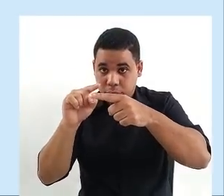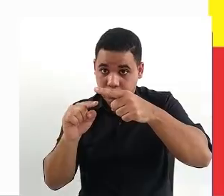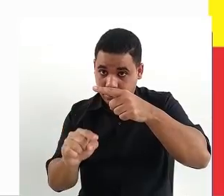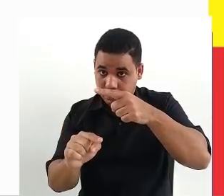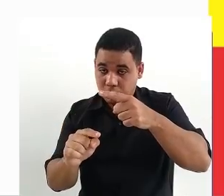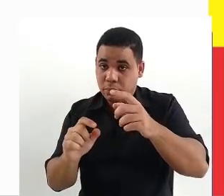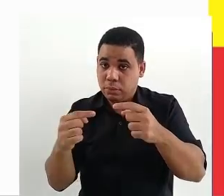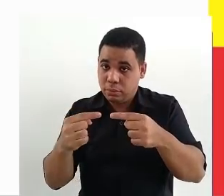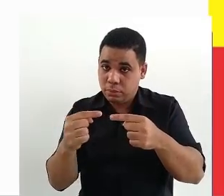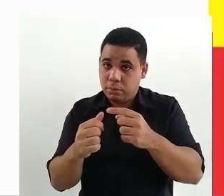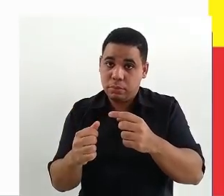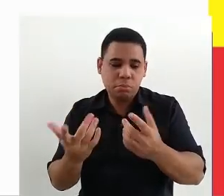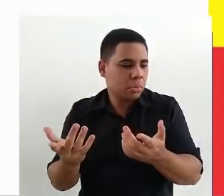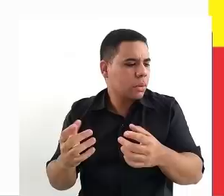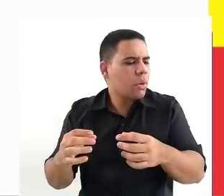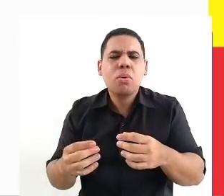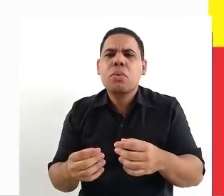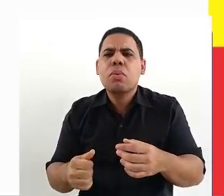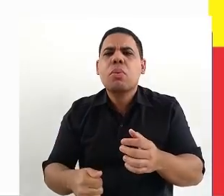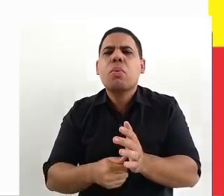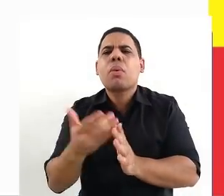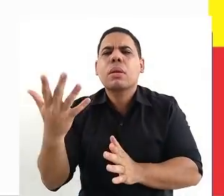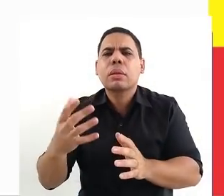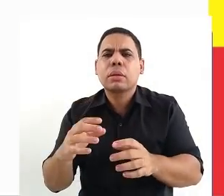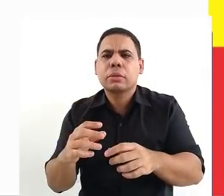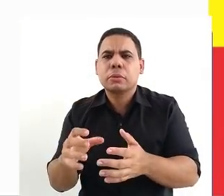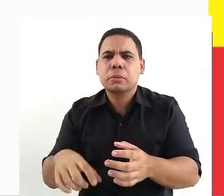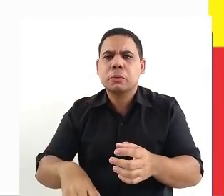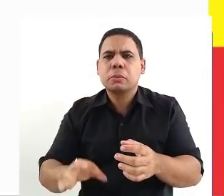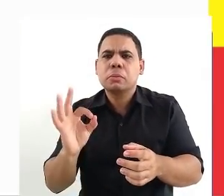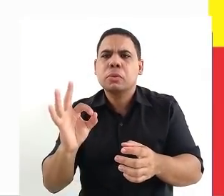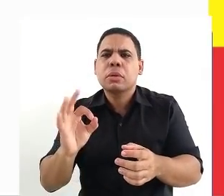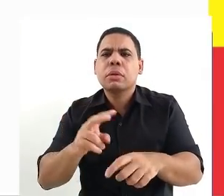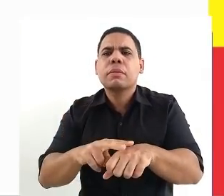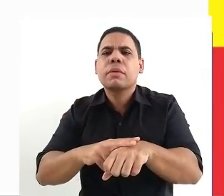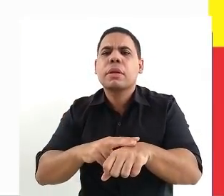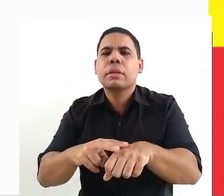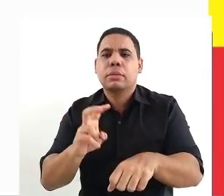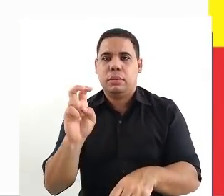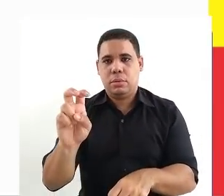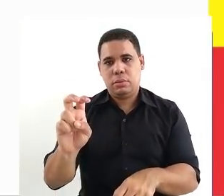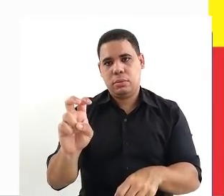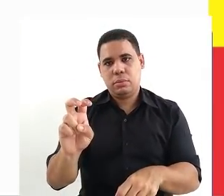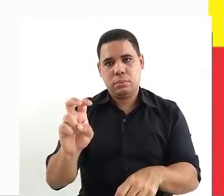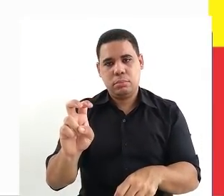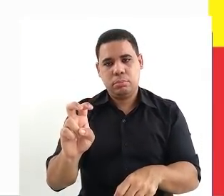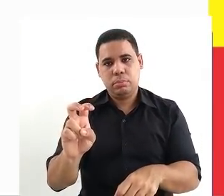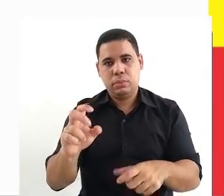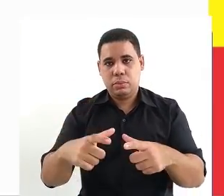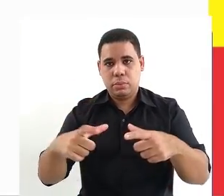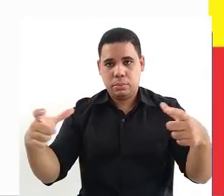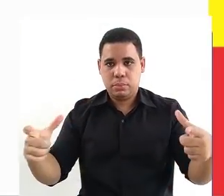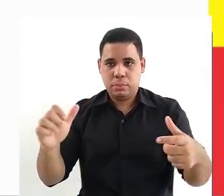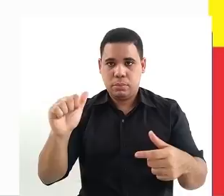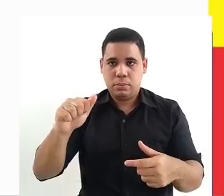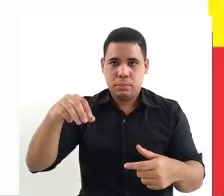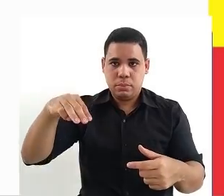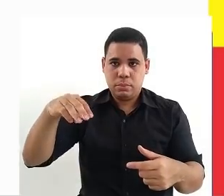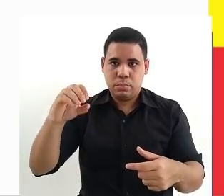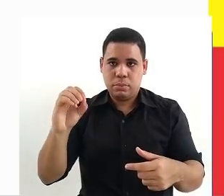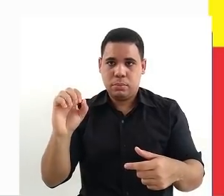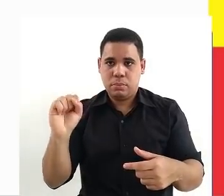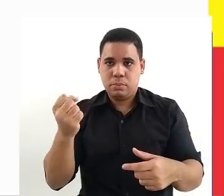Quantas bolas verdes a gente pode tirar? 5. De um espaço amostral, ou seja, de um total de bolas de